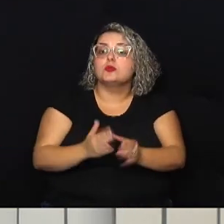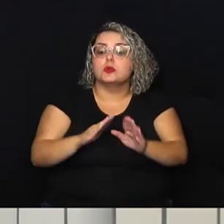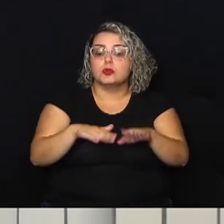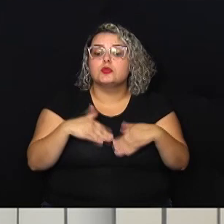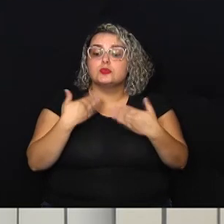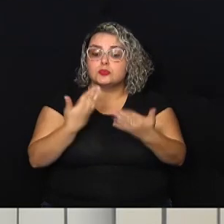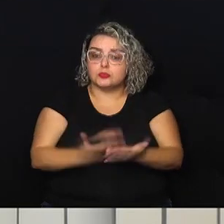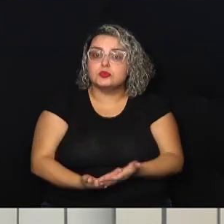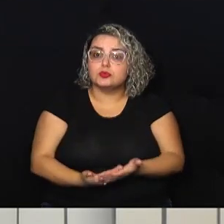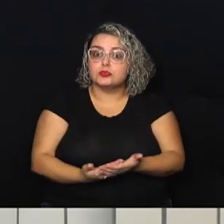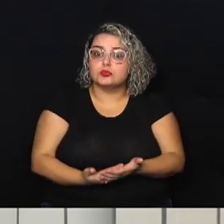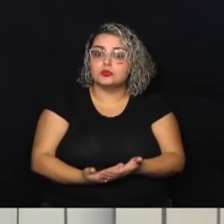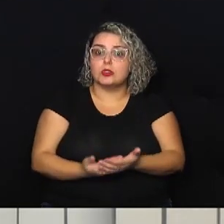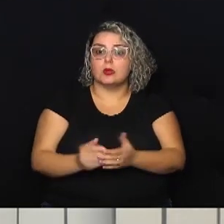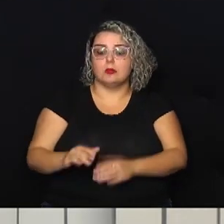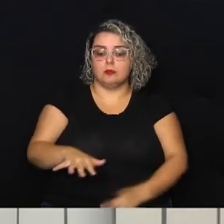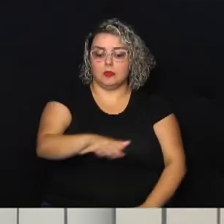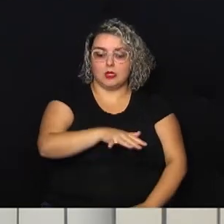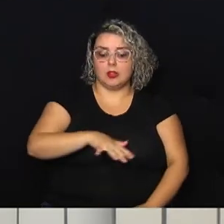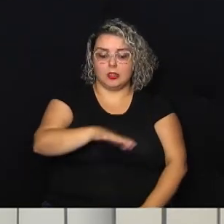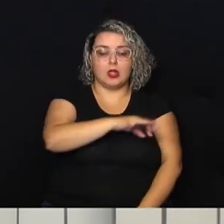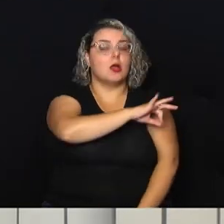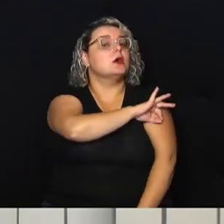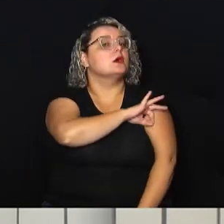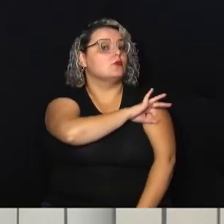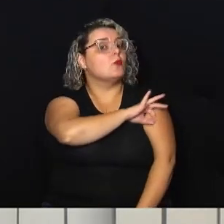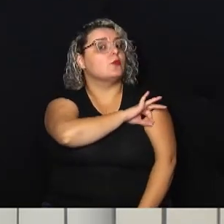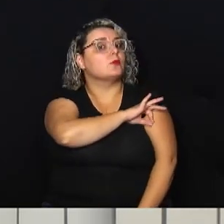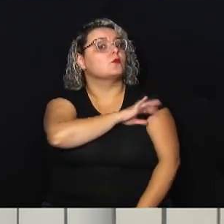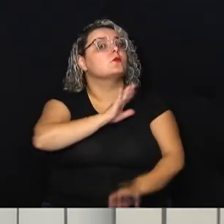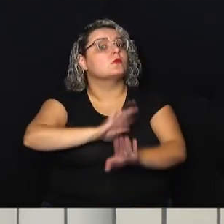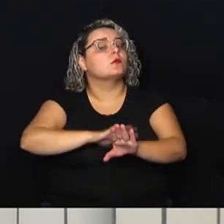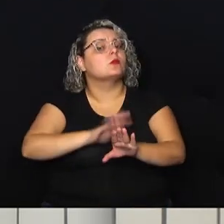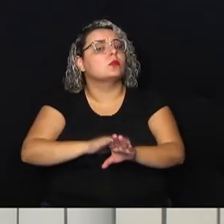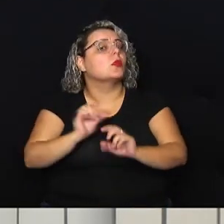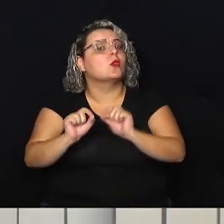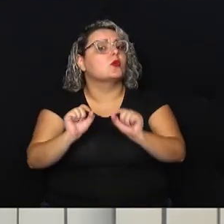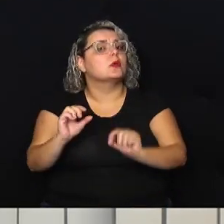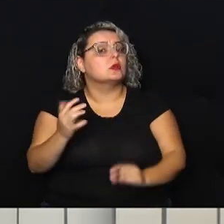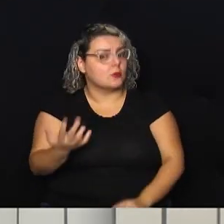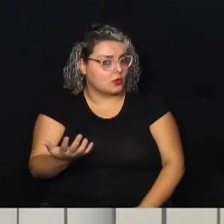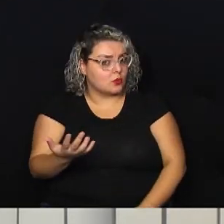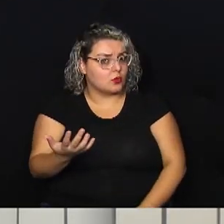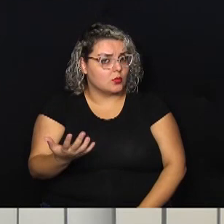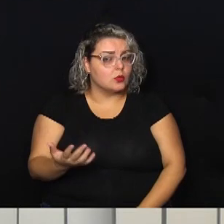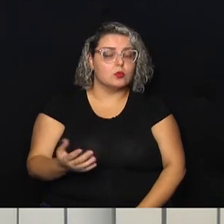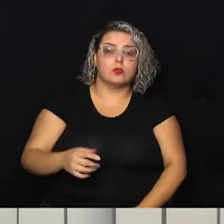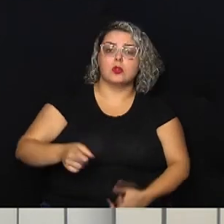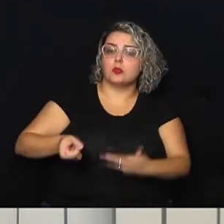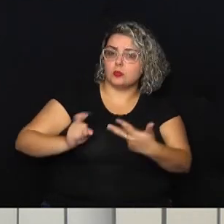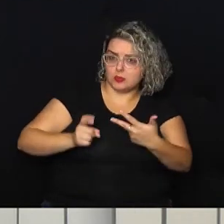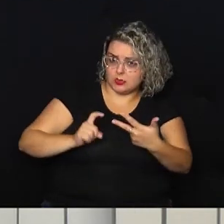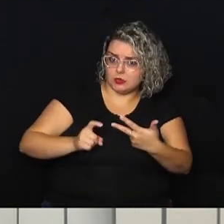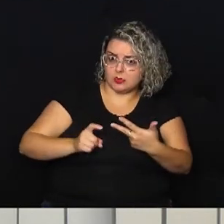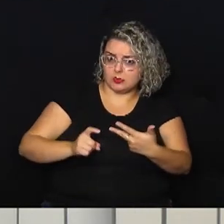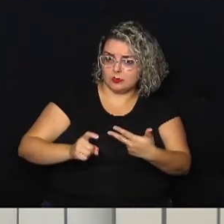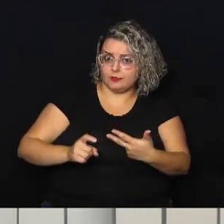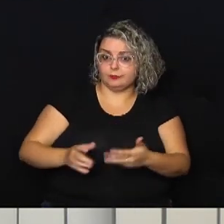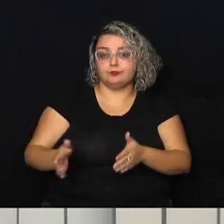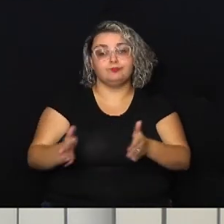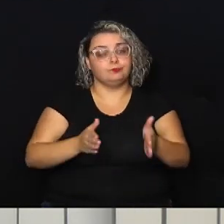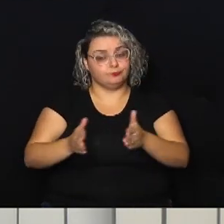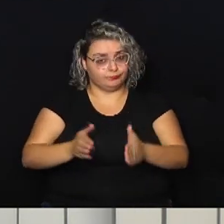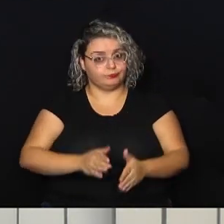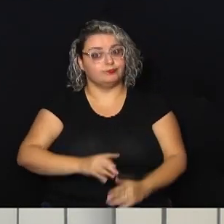requerimento direcionado à Prefeitura sobre as medidas que estão sendo tomadas pelo Executivo sobre a situação